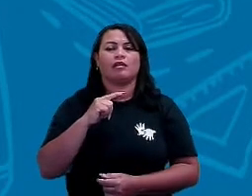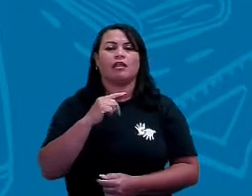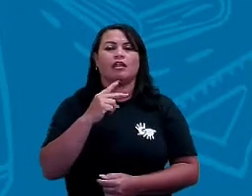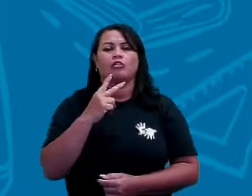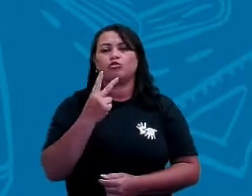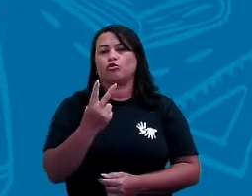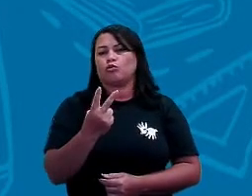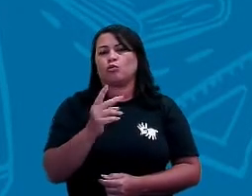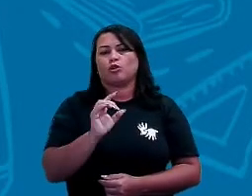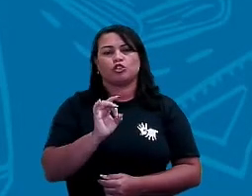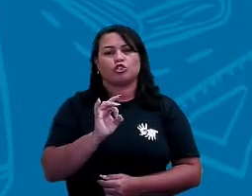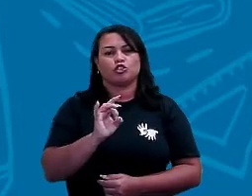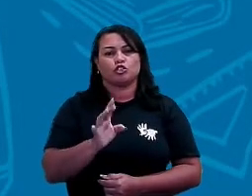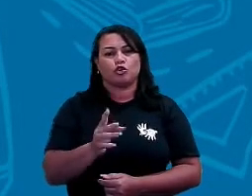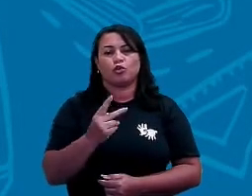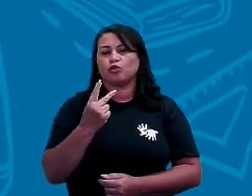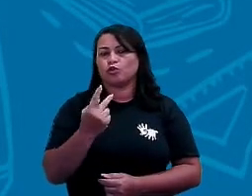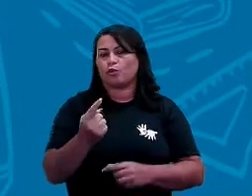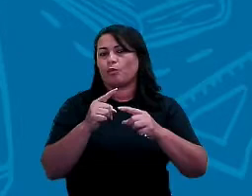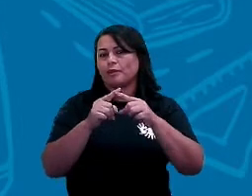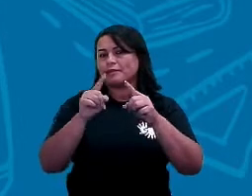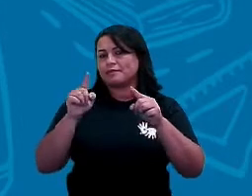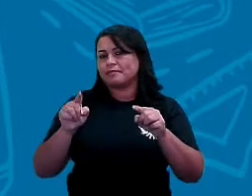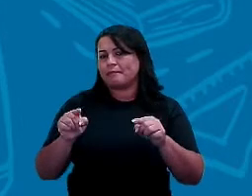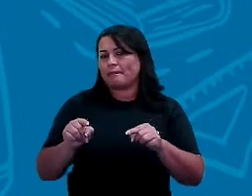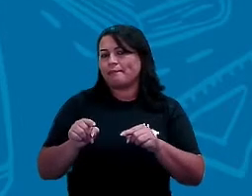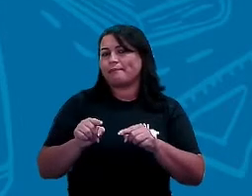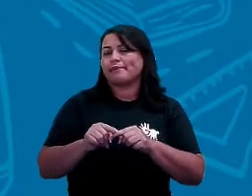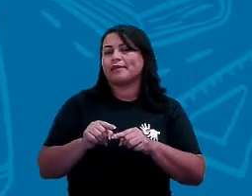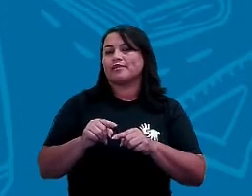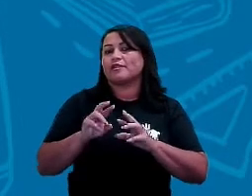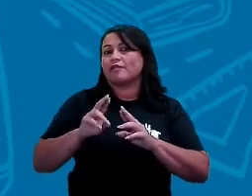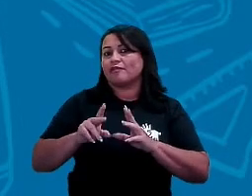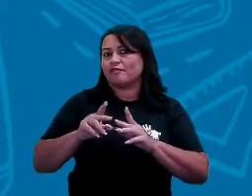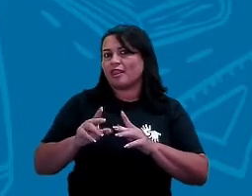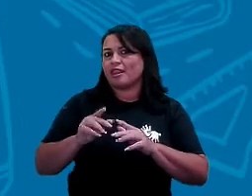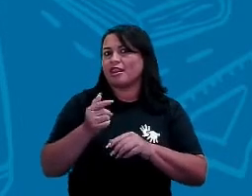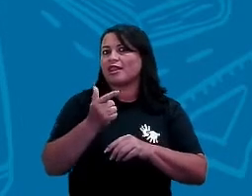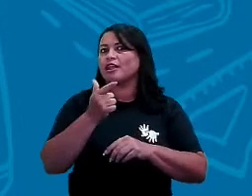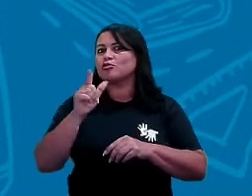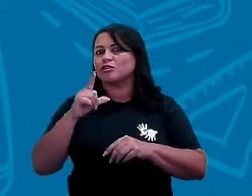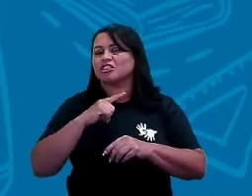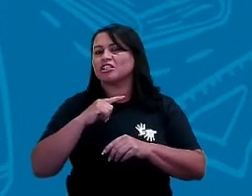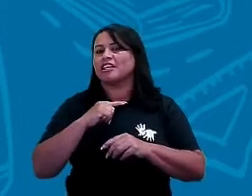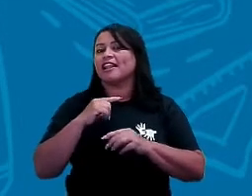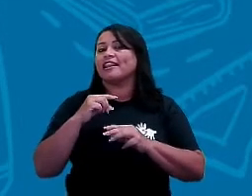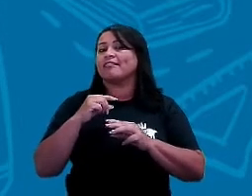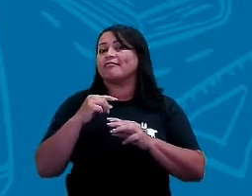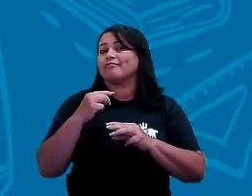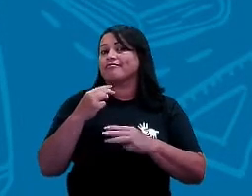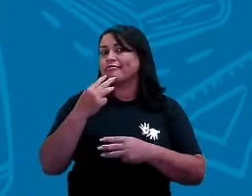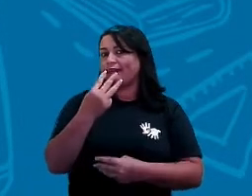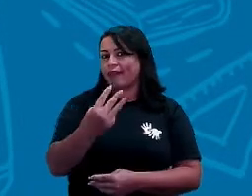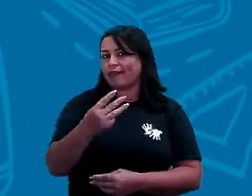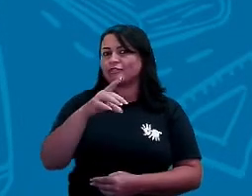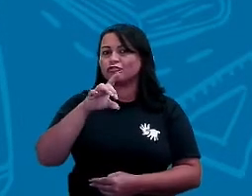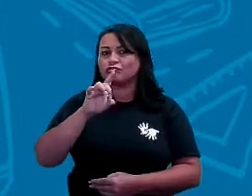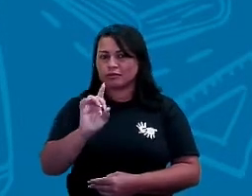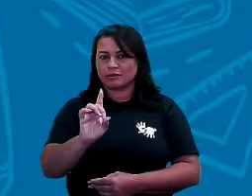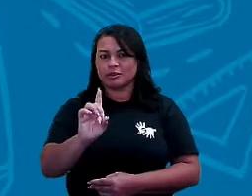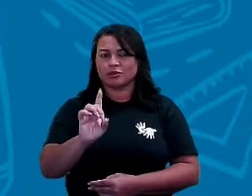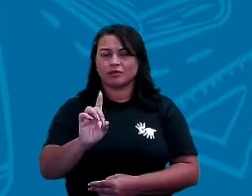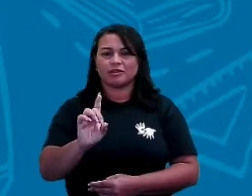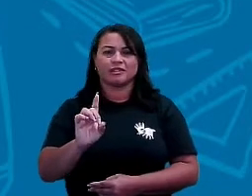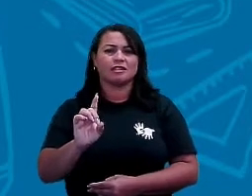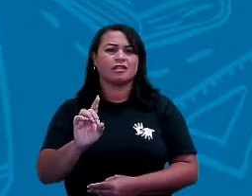dimensões, diferente das figuras espaciais, que possuem três dimensões, tá certo? Então, só